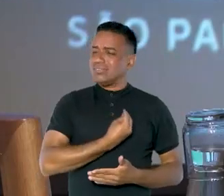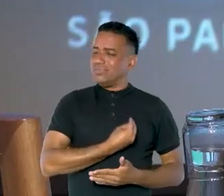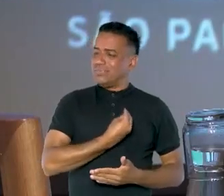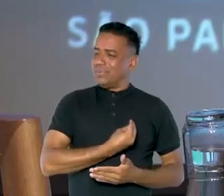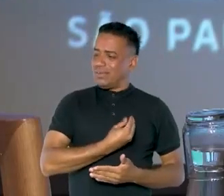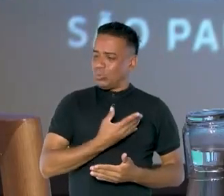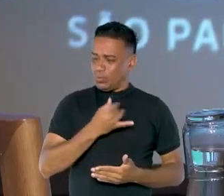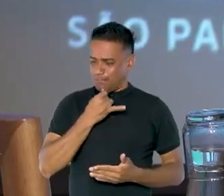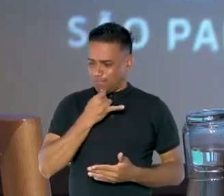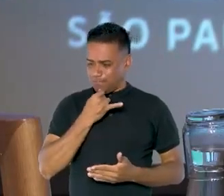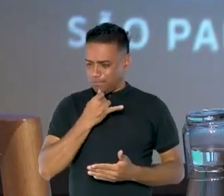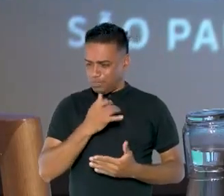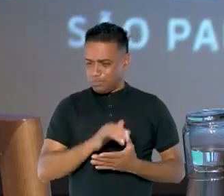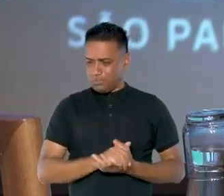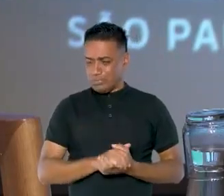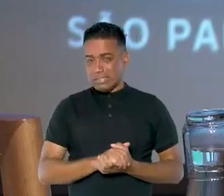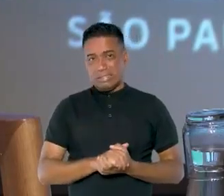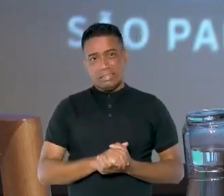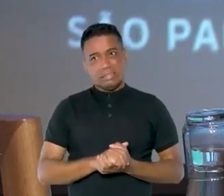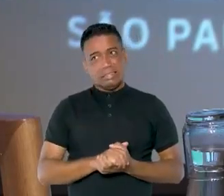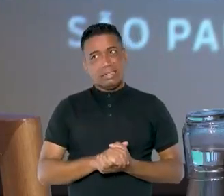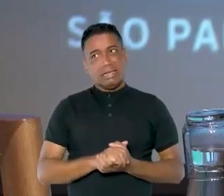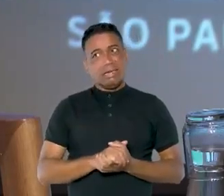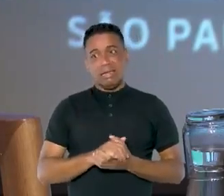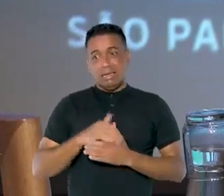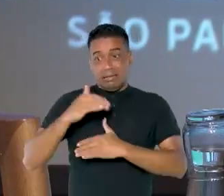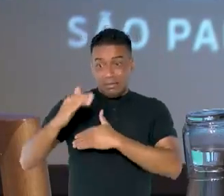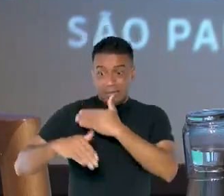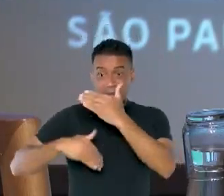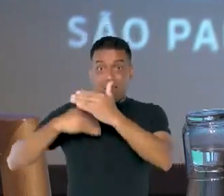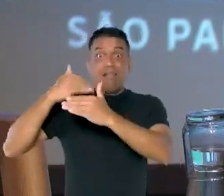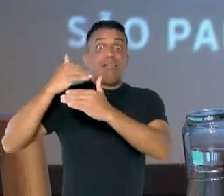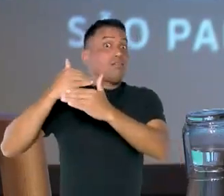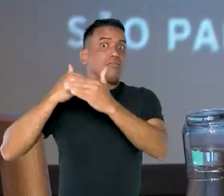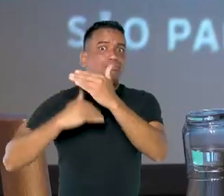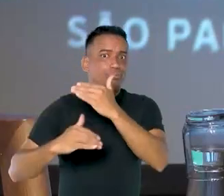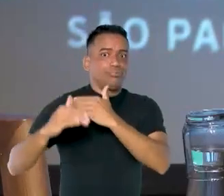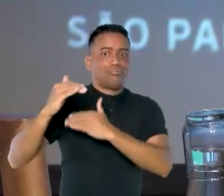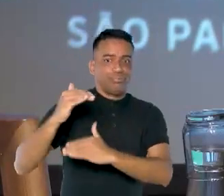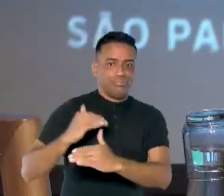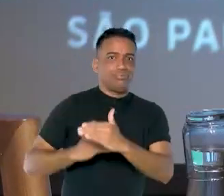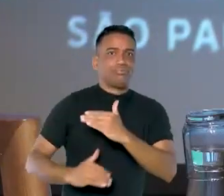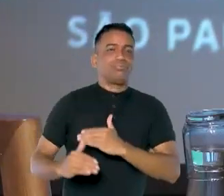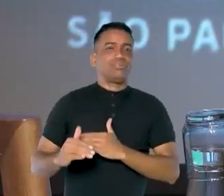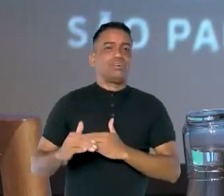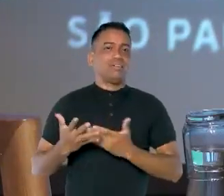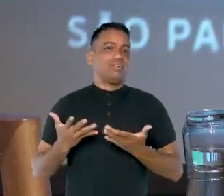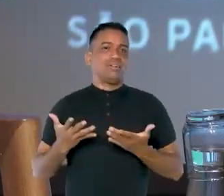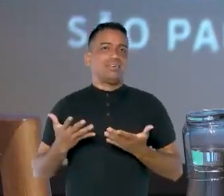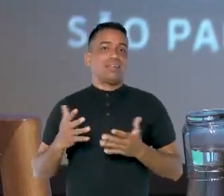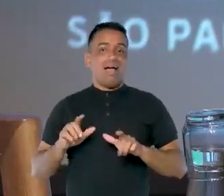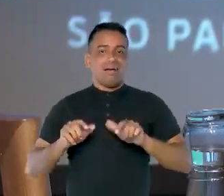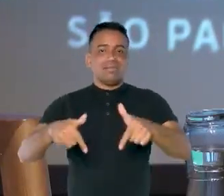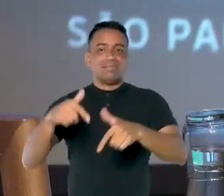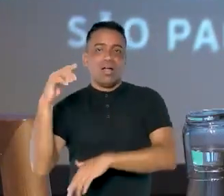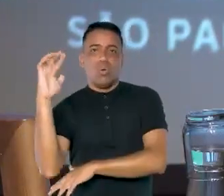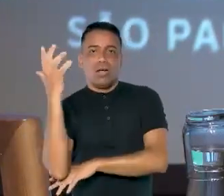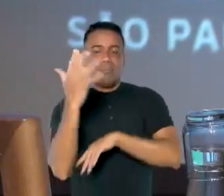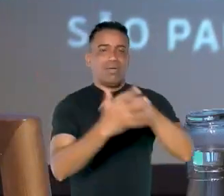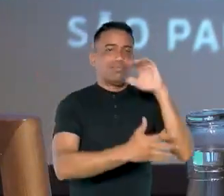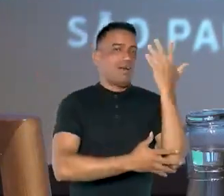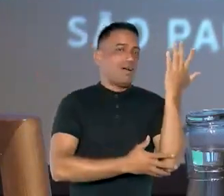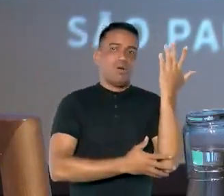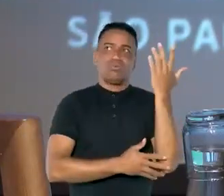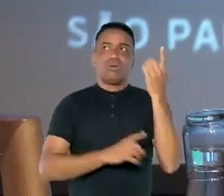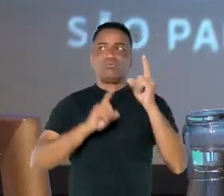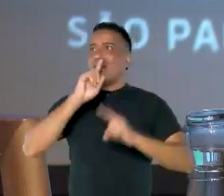diria um descenso, um refluxo do movimento ambiental, do que um avanço